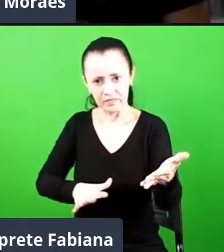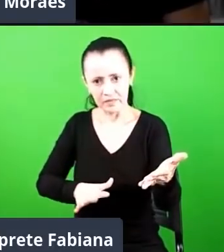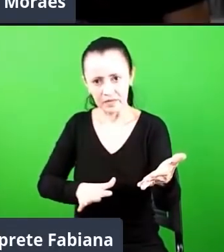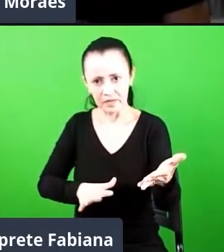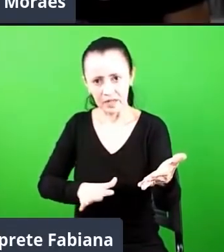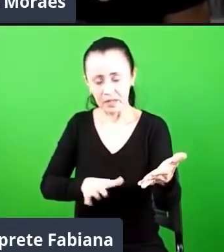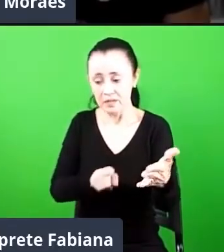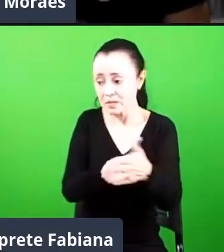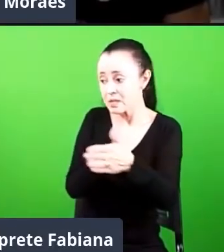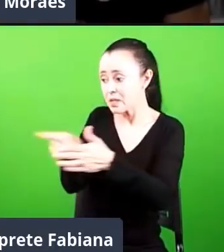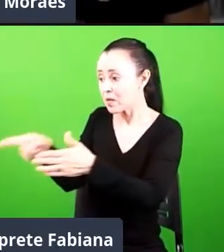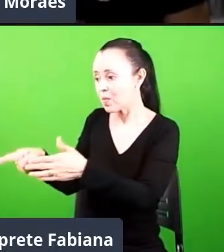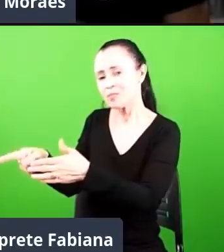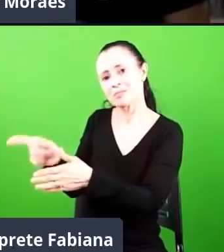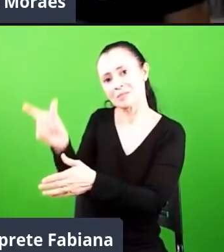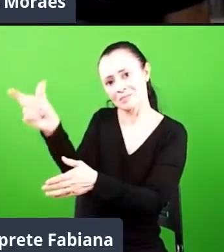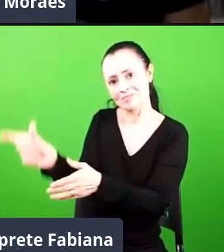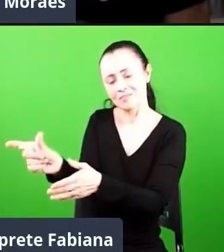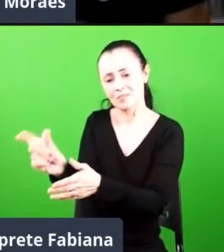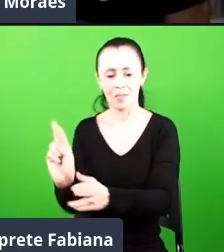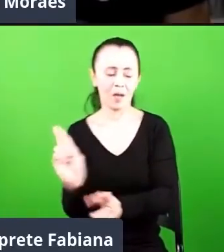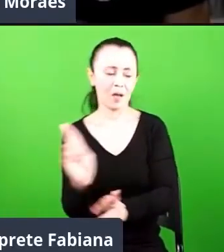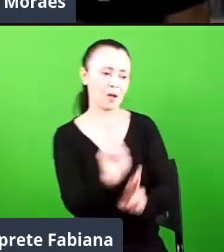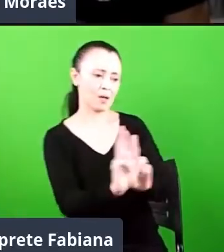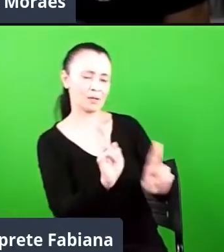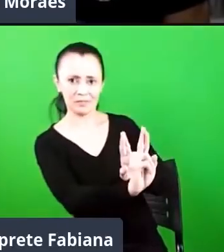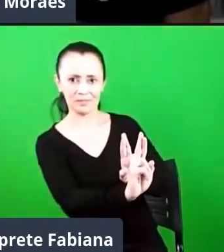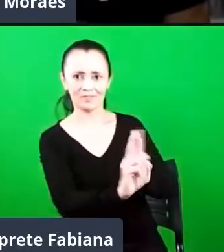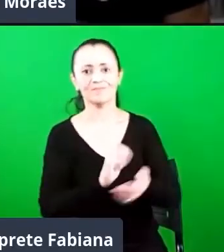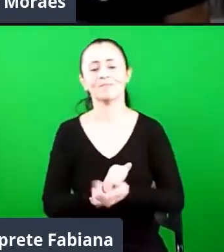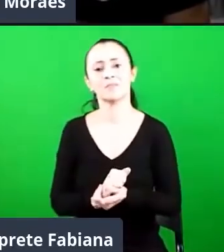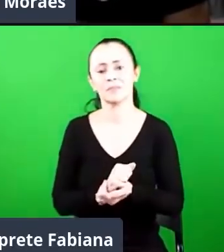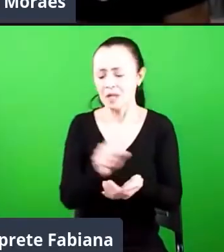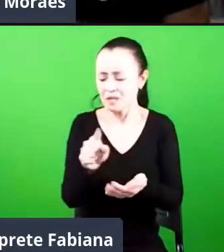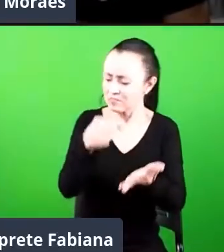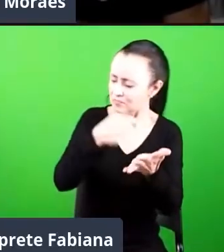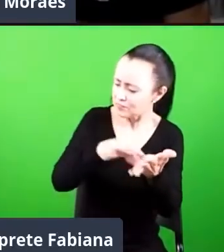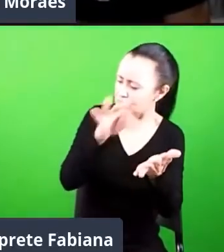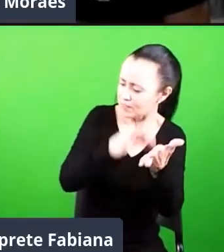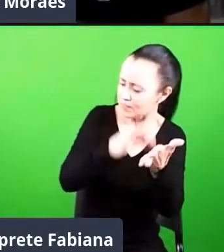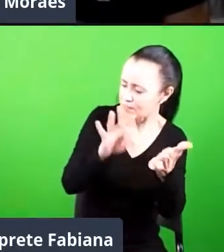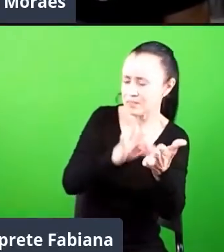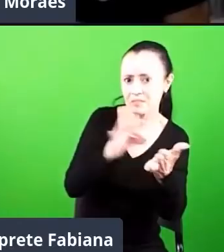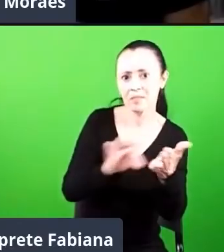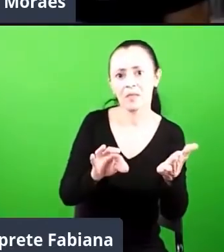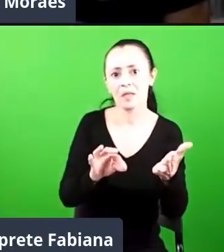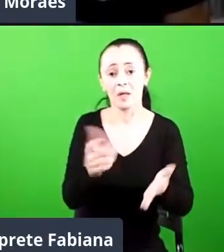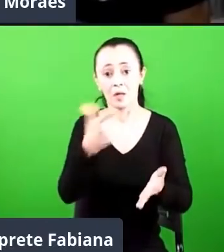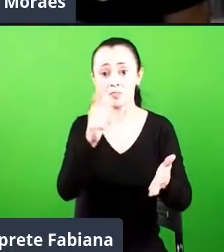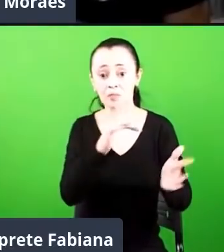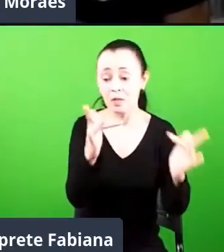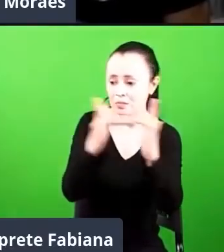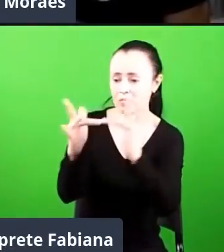sujeito que vai responder aquelas propostas e você faz correções. Não existe uma interação direta entre esse professor